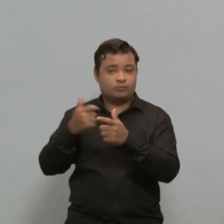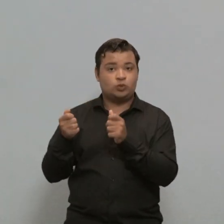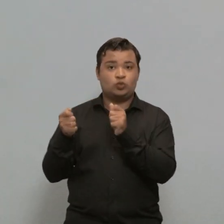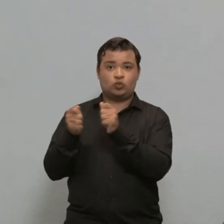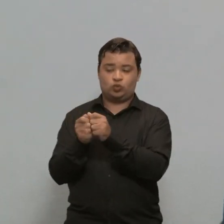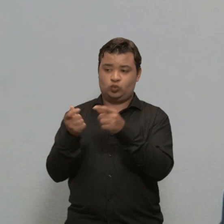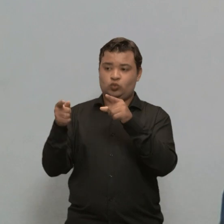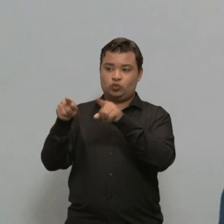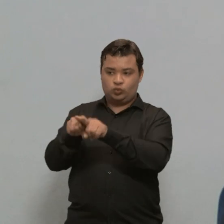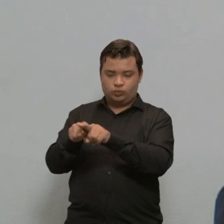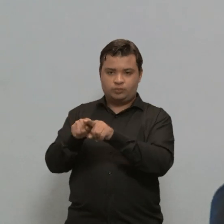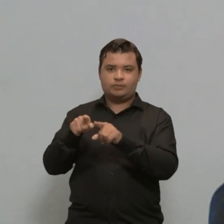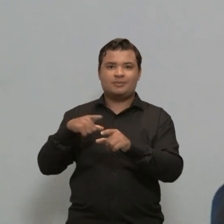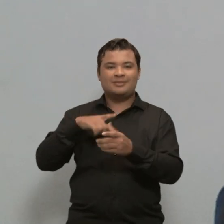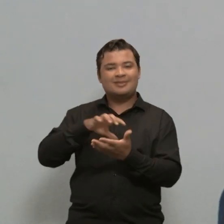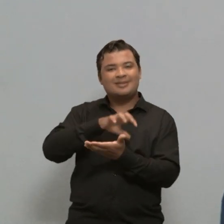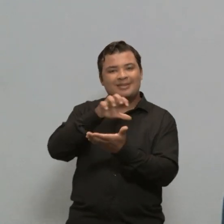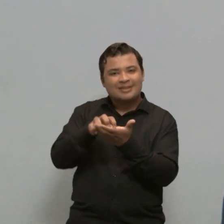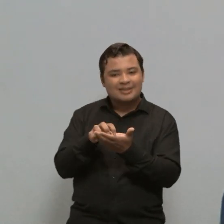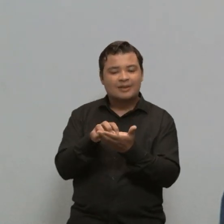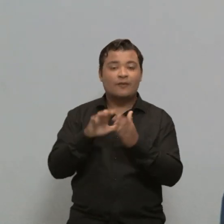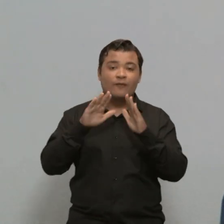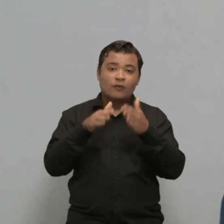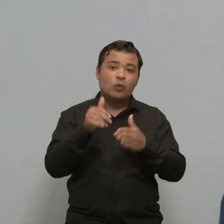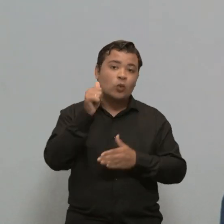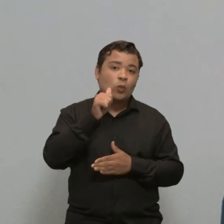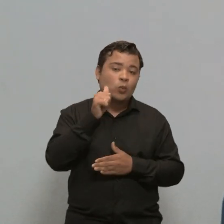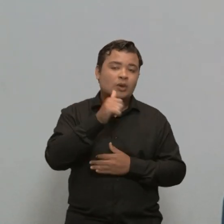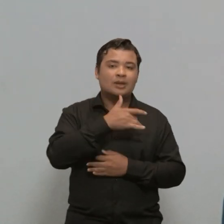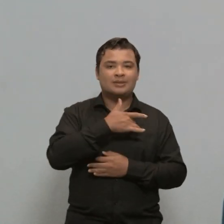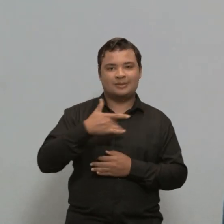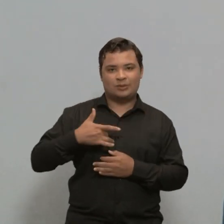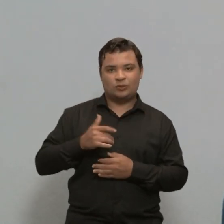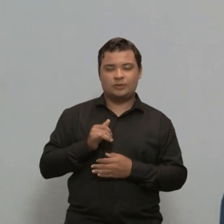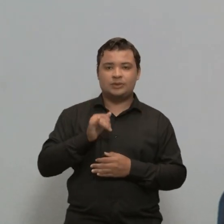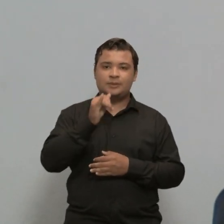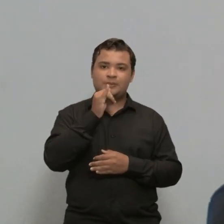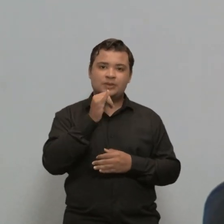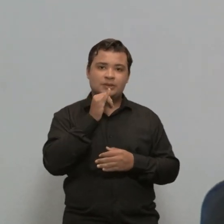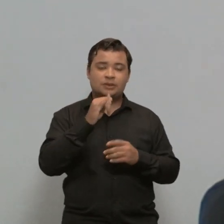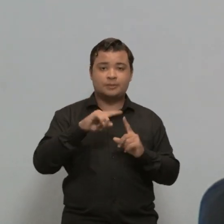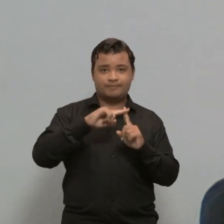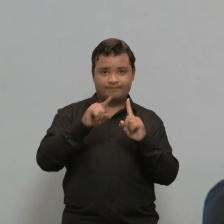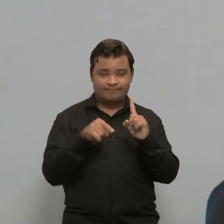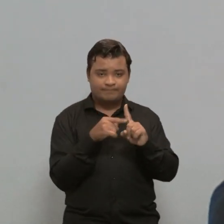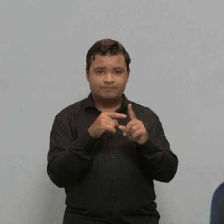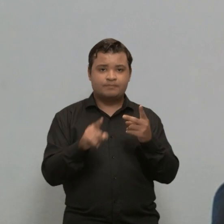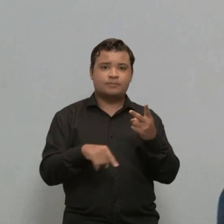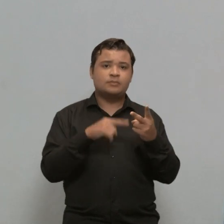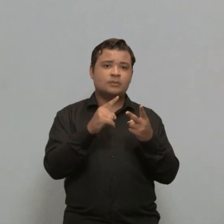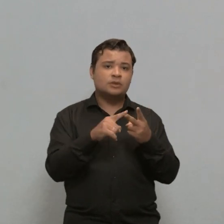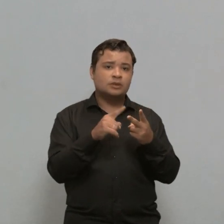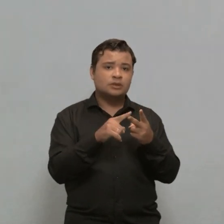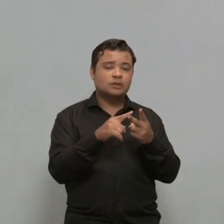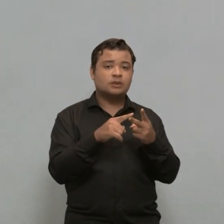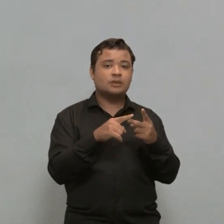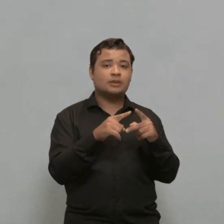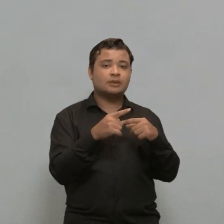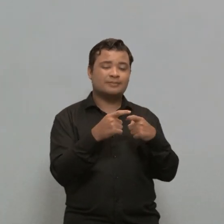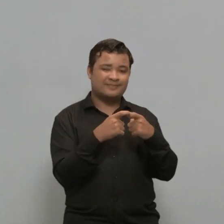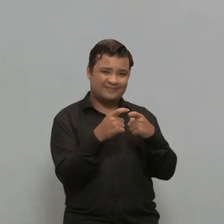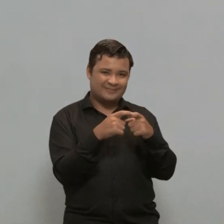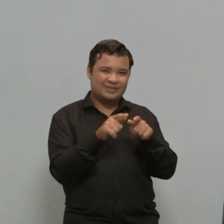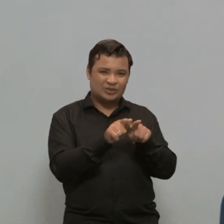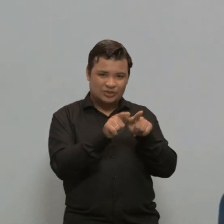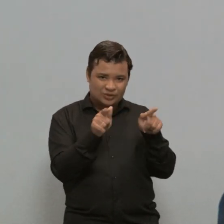da mulher, que liga aí a área de maternidade, ginecologia, obstetrícia, a emergência